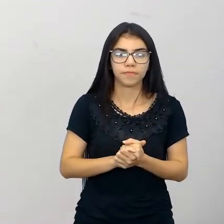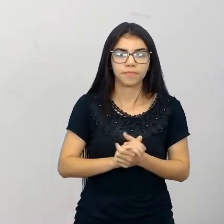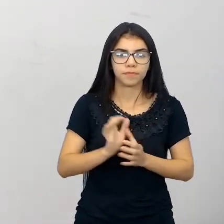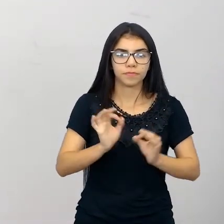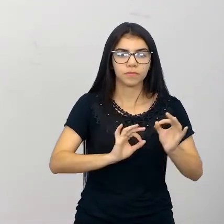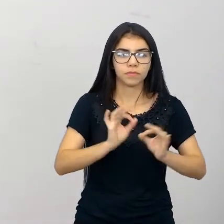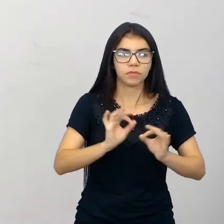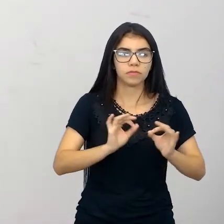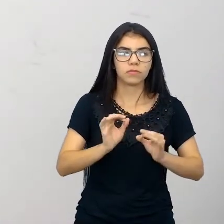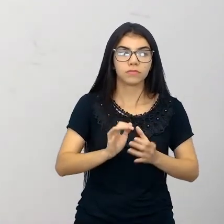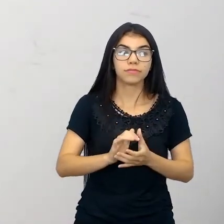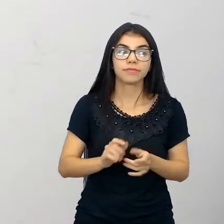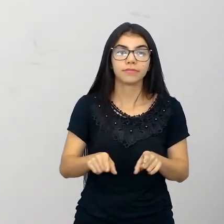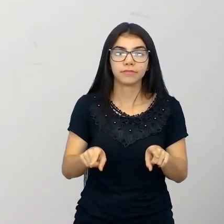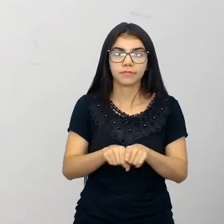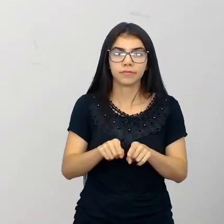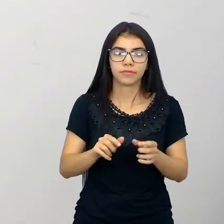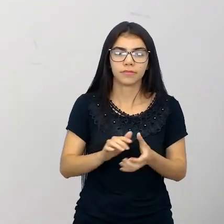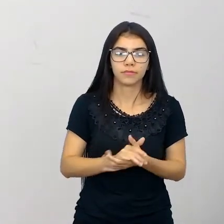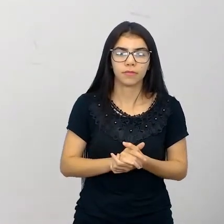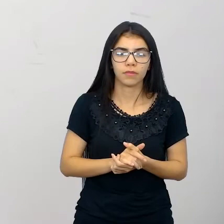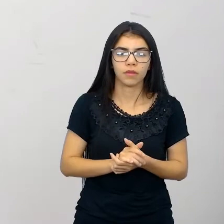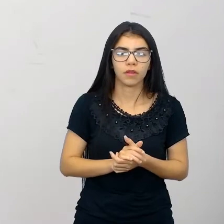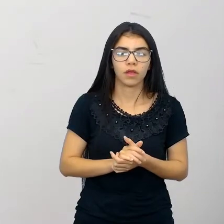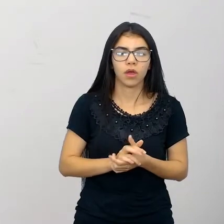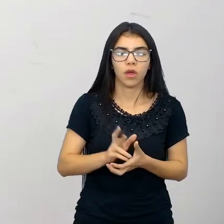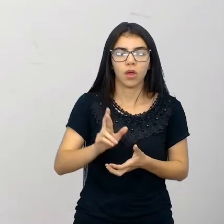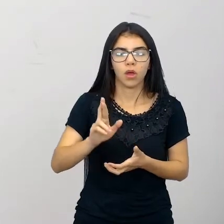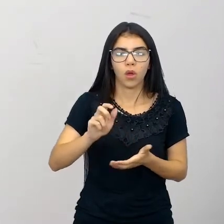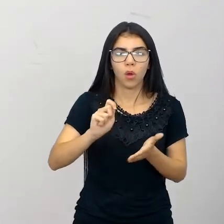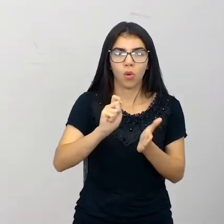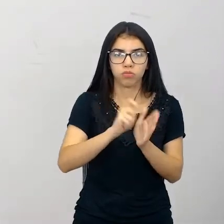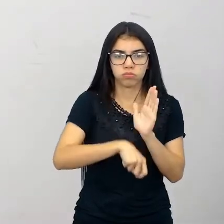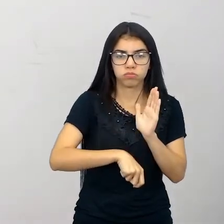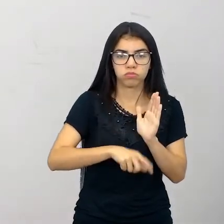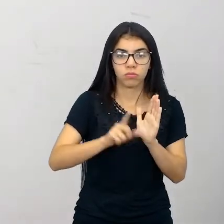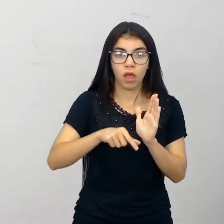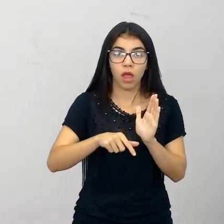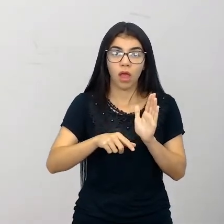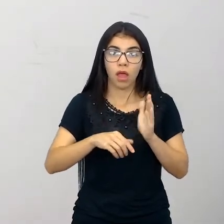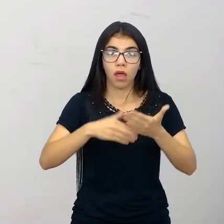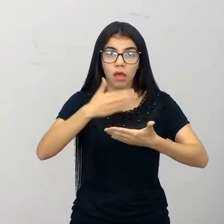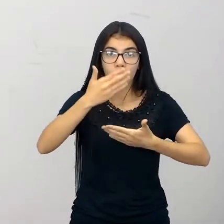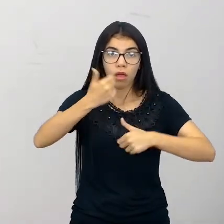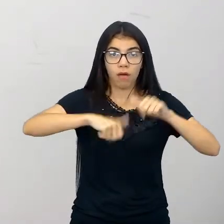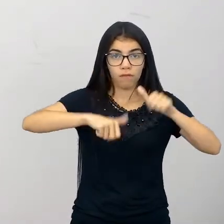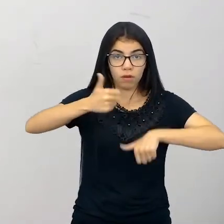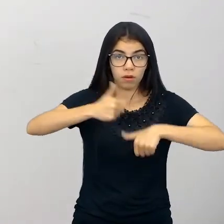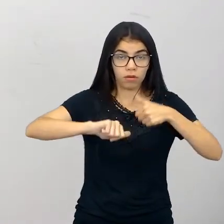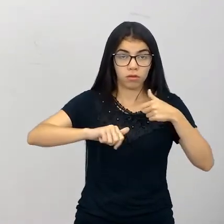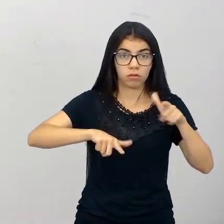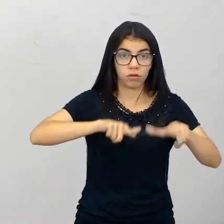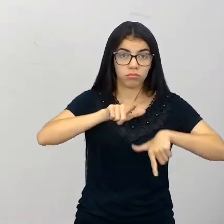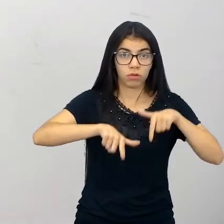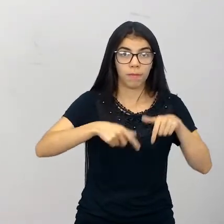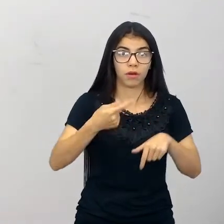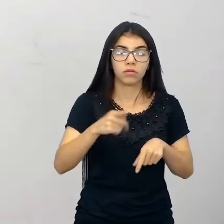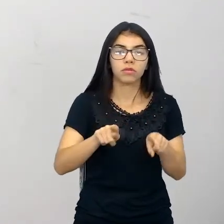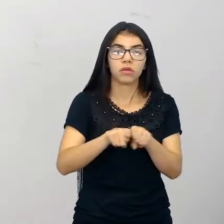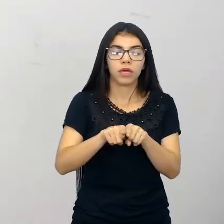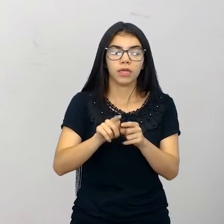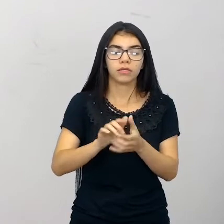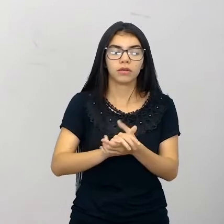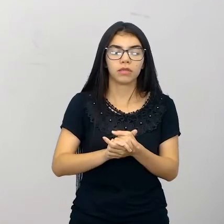necessário pensar numa rubrica. E o que é uma rubrica? São critérios de avaliação do seu trabalho. Então, pensa